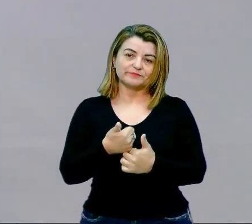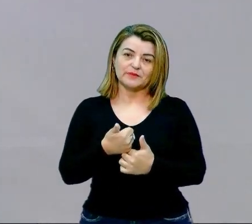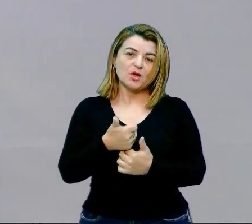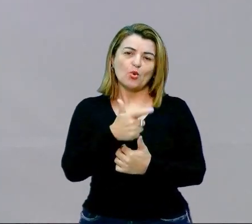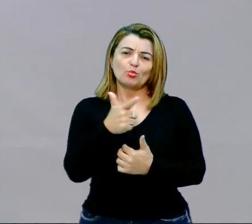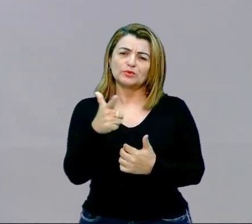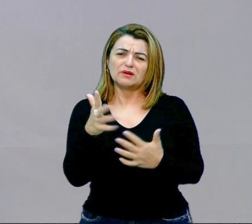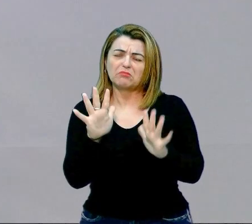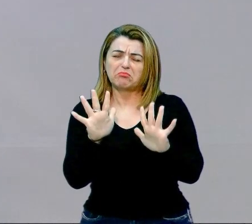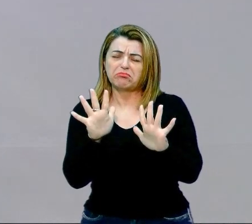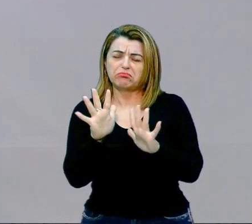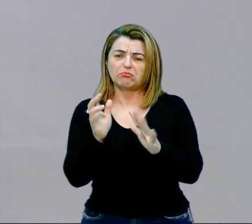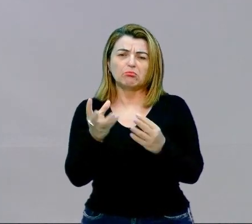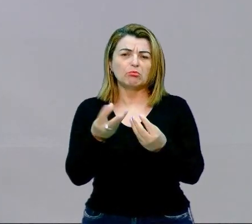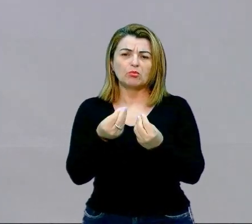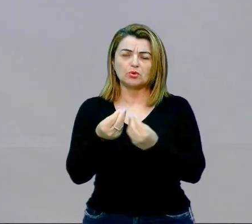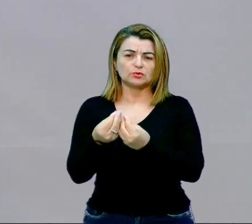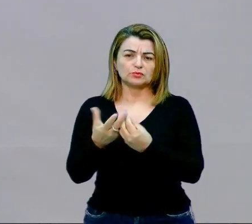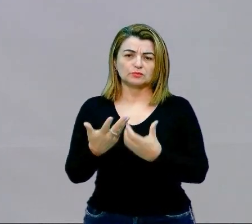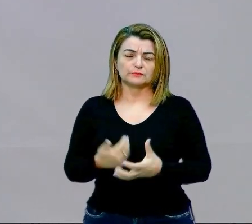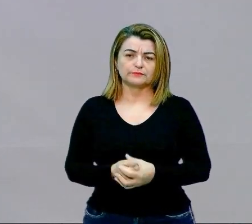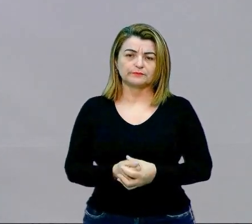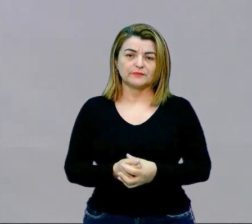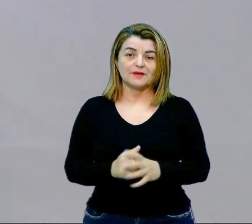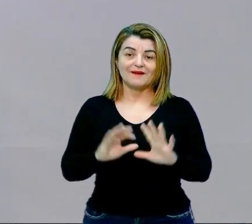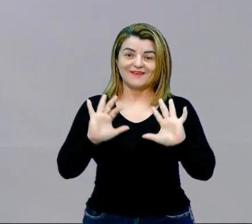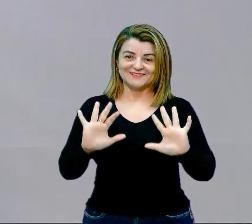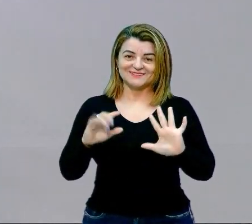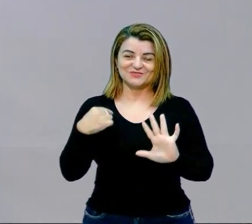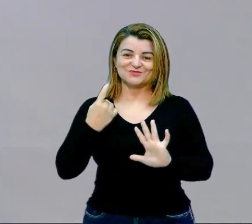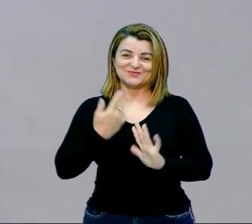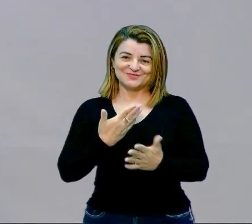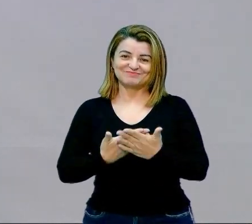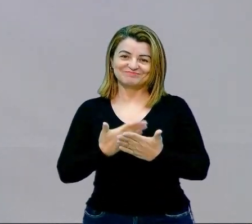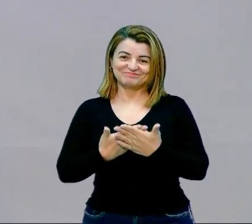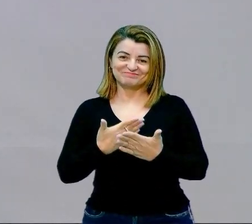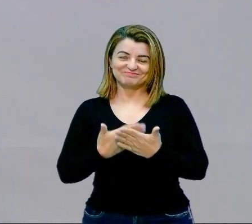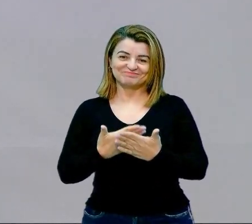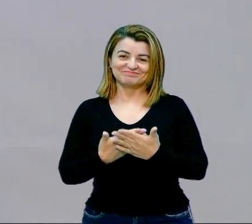tem muita coisa. Pessoal, essa foi a nossa aula de